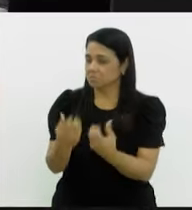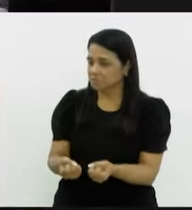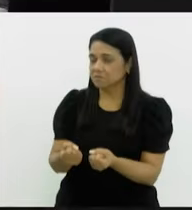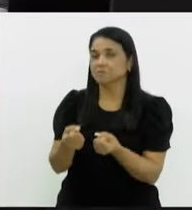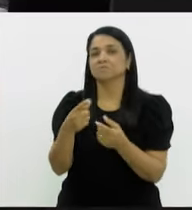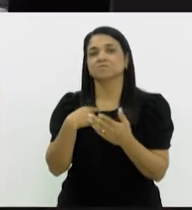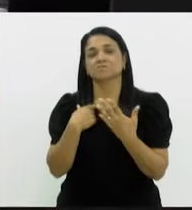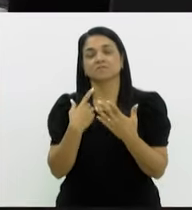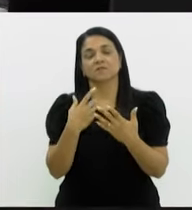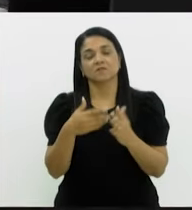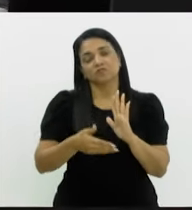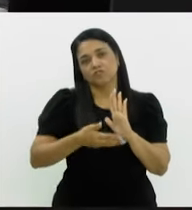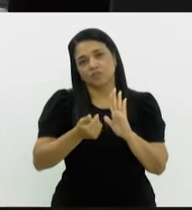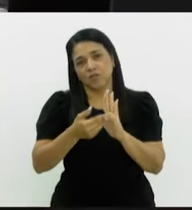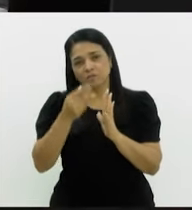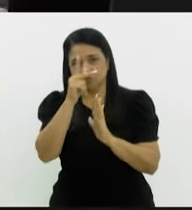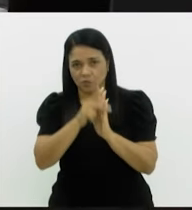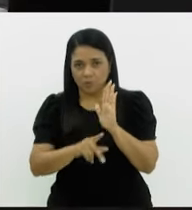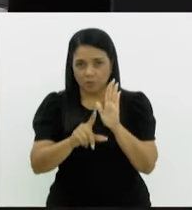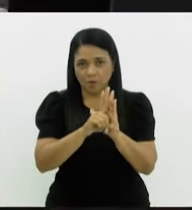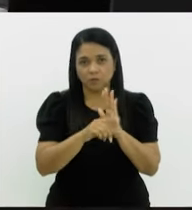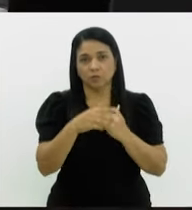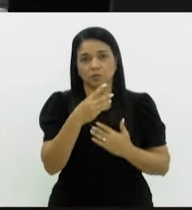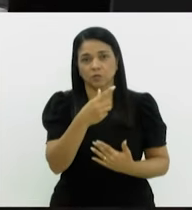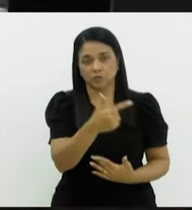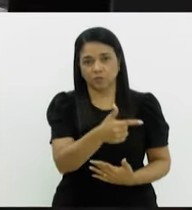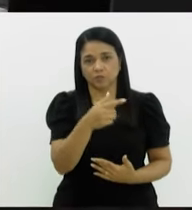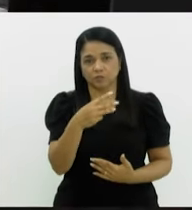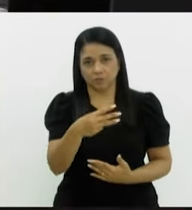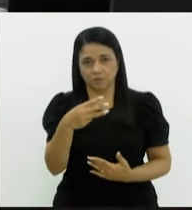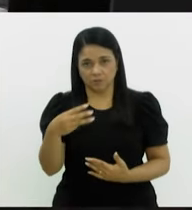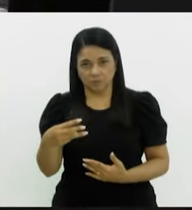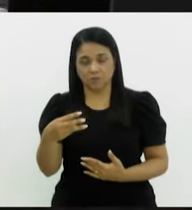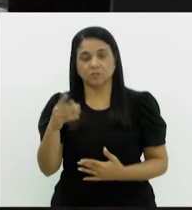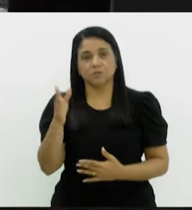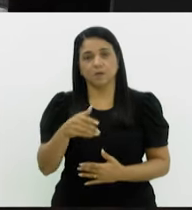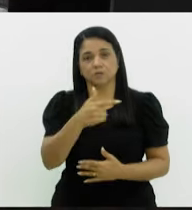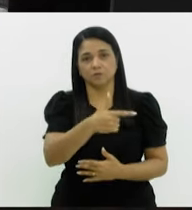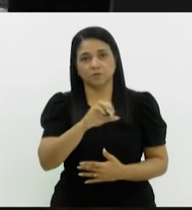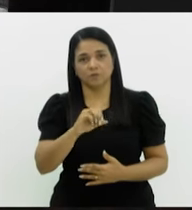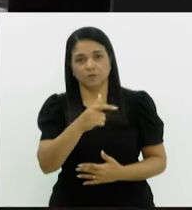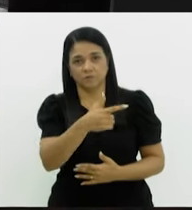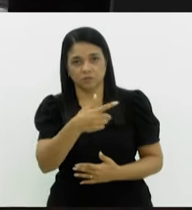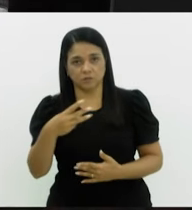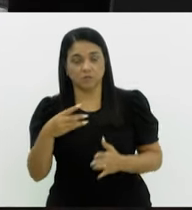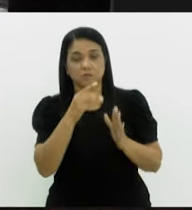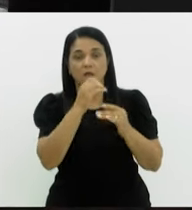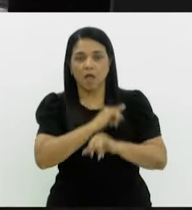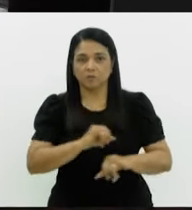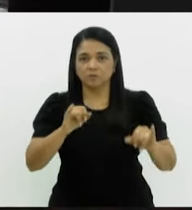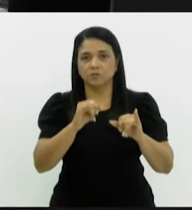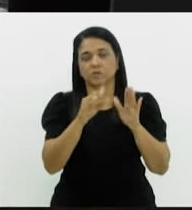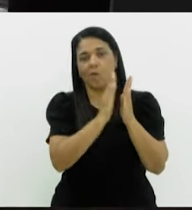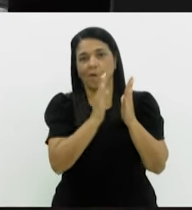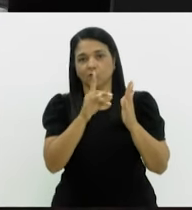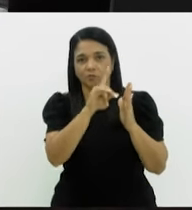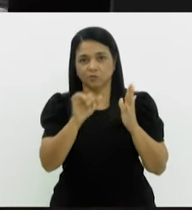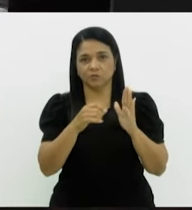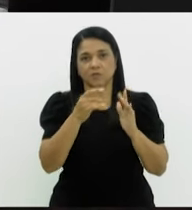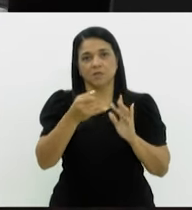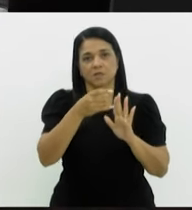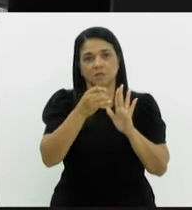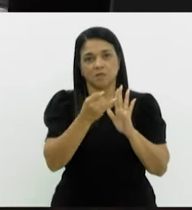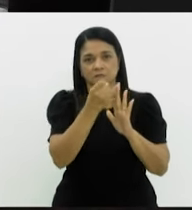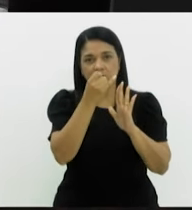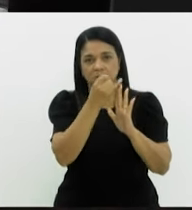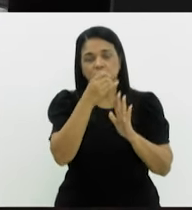autora e retirado de pauta o projeto 233 de 23. Anuncio, incluído na ordem do dia, de acordo com o inciso 1º